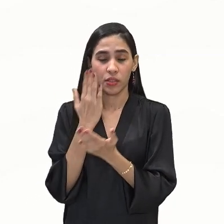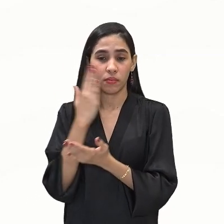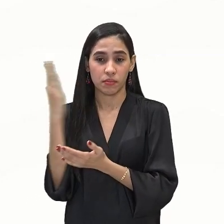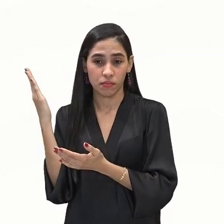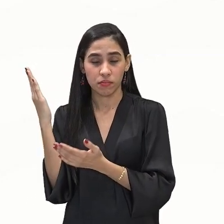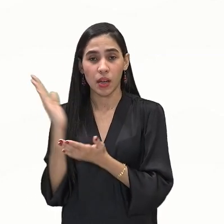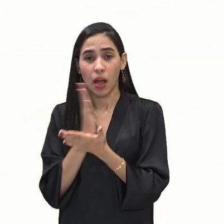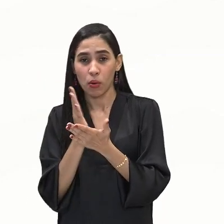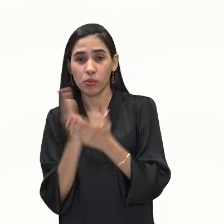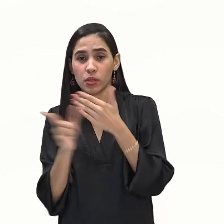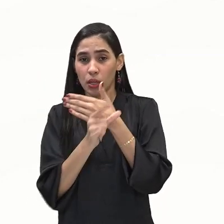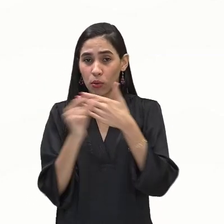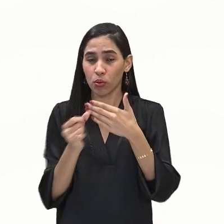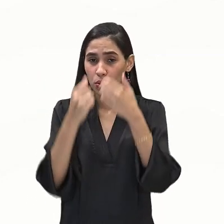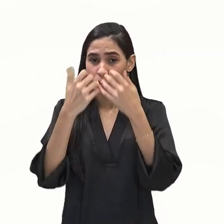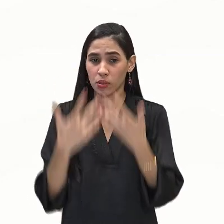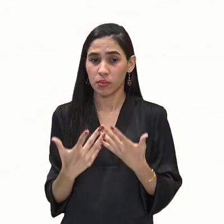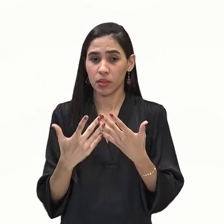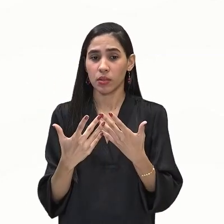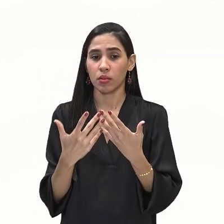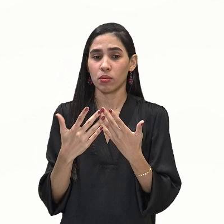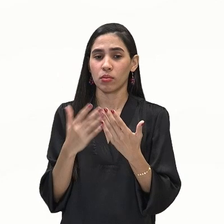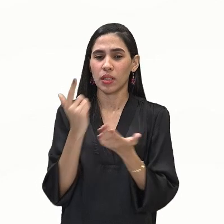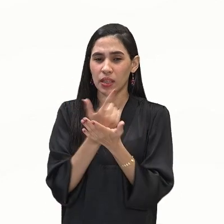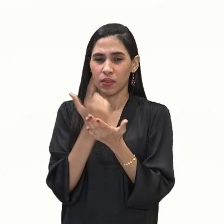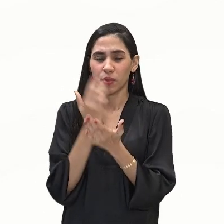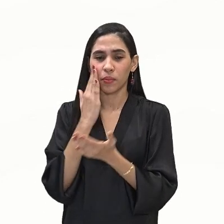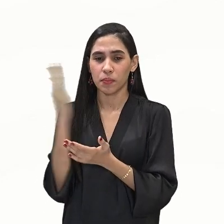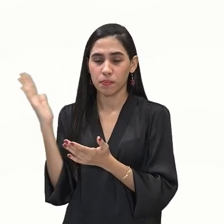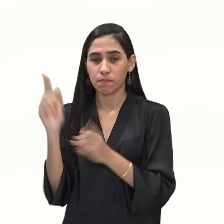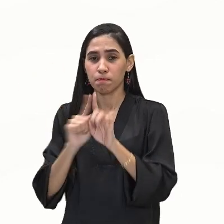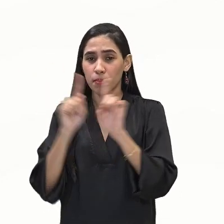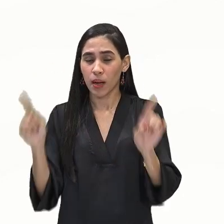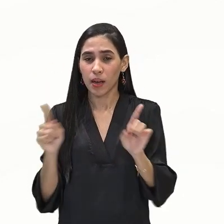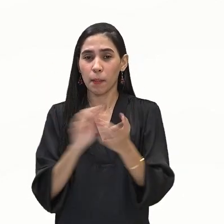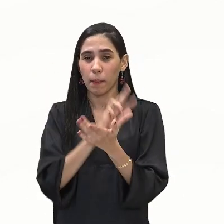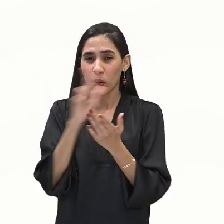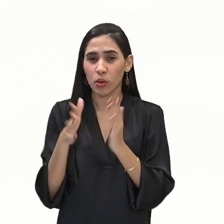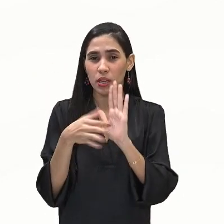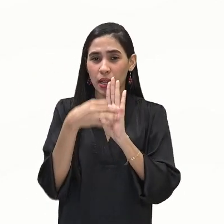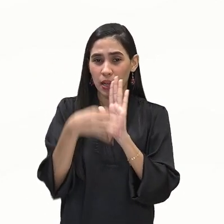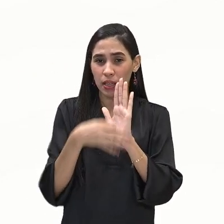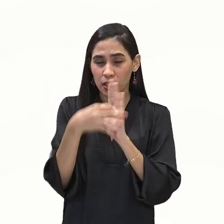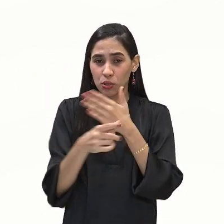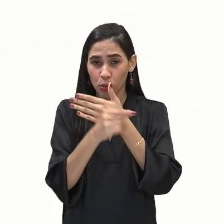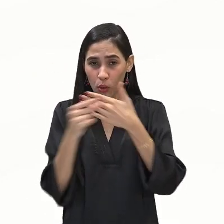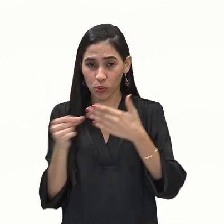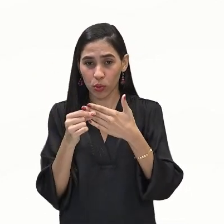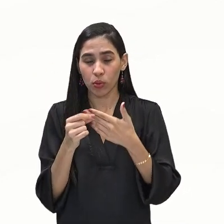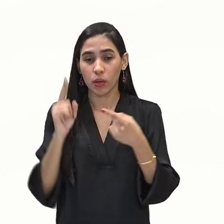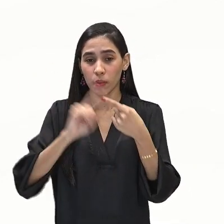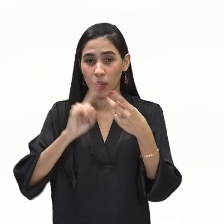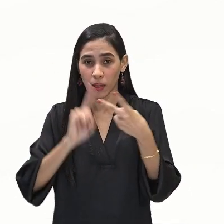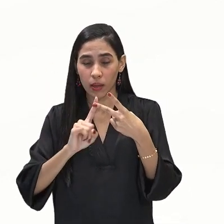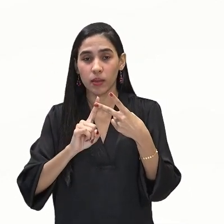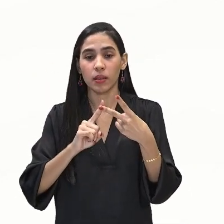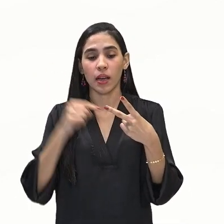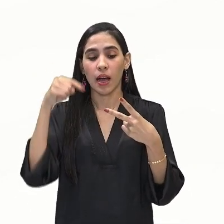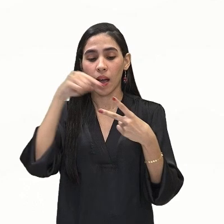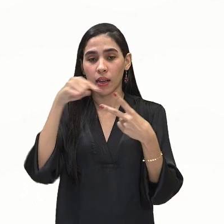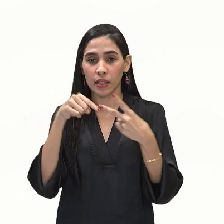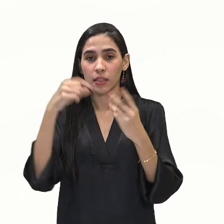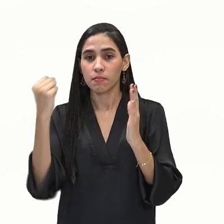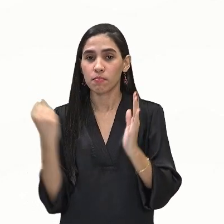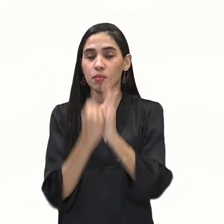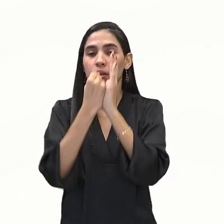colocam Suspiros Poéticos e Saudades, mas a maioria dos críticos colocam essas duas obras como marcando o romantismo